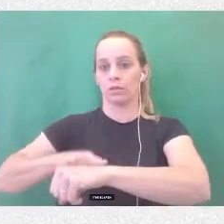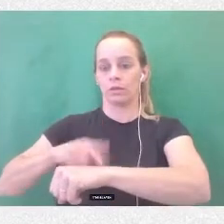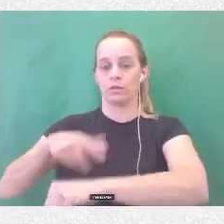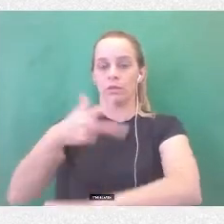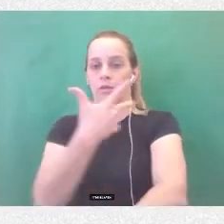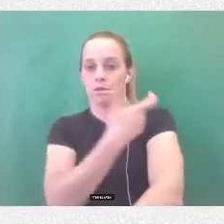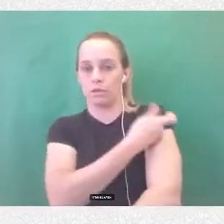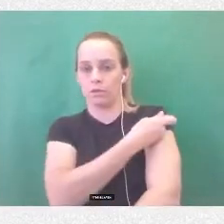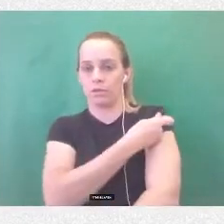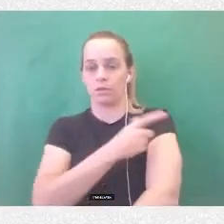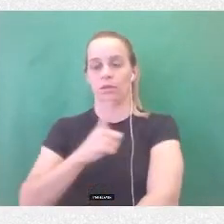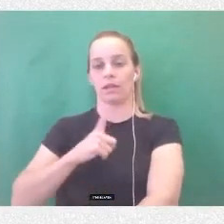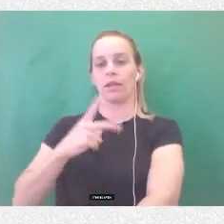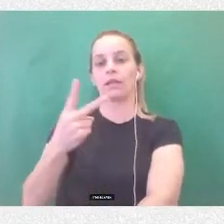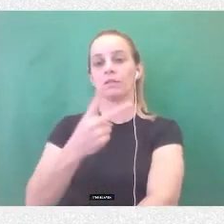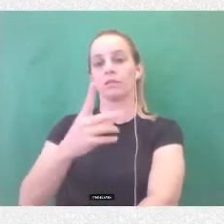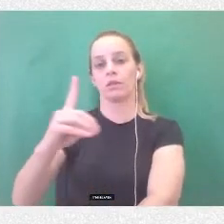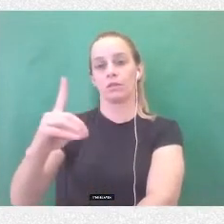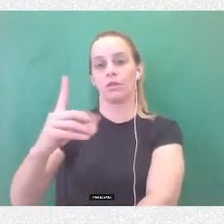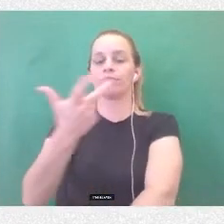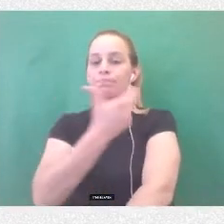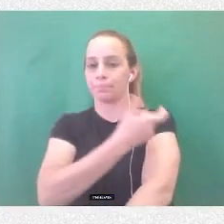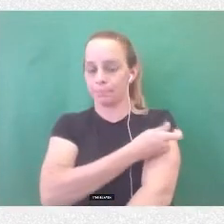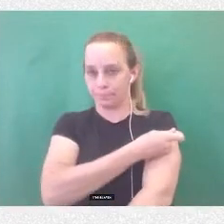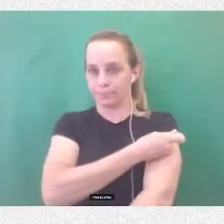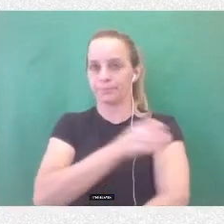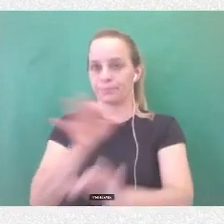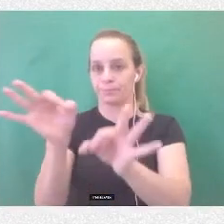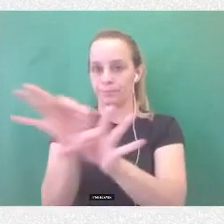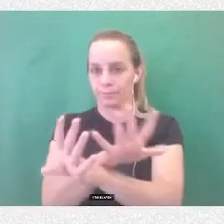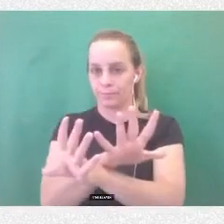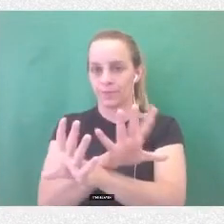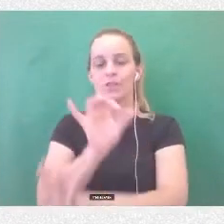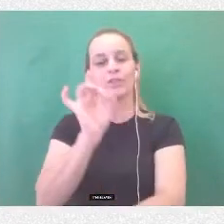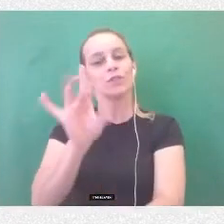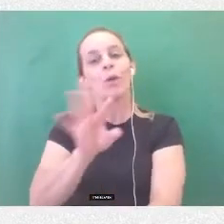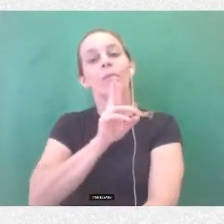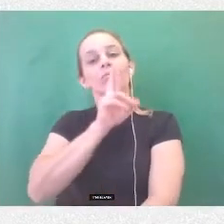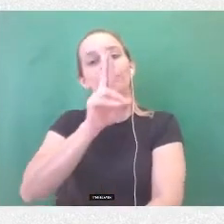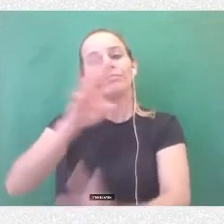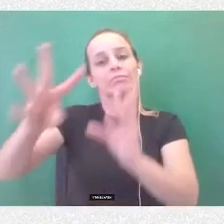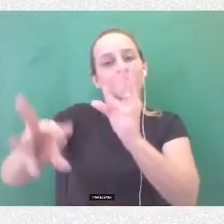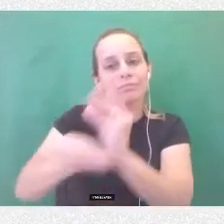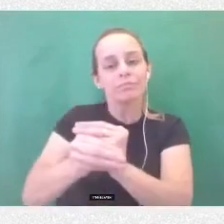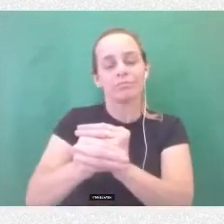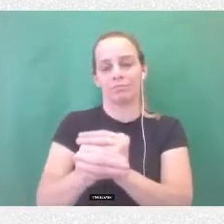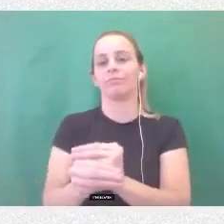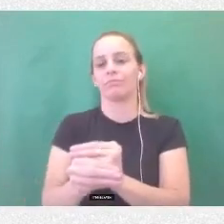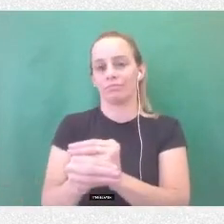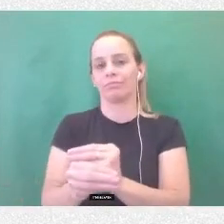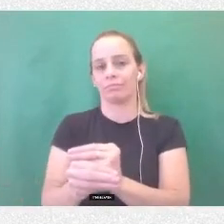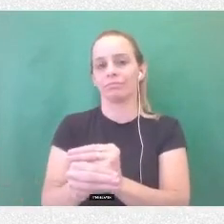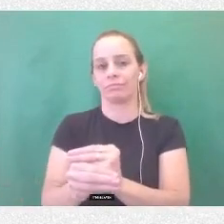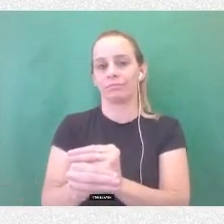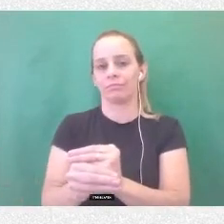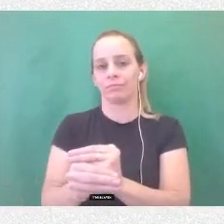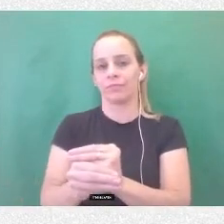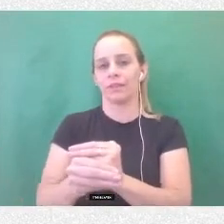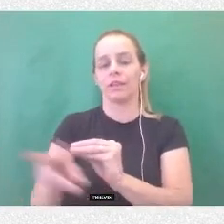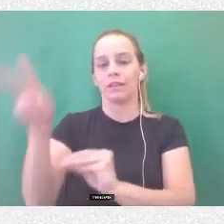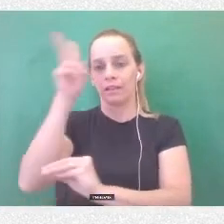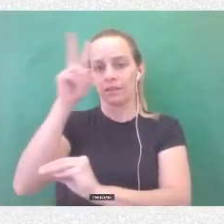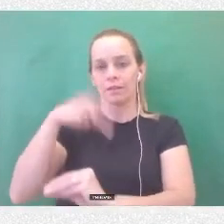segunda dose aplicada. Então, só para deixar arredondada essa resposta, me remetendo à fala de que